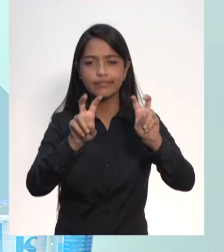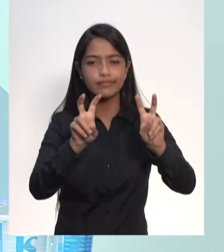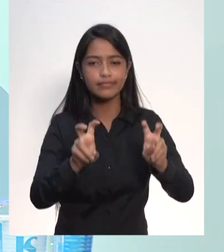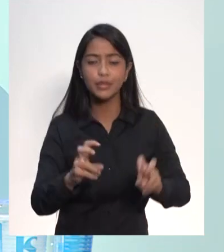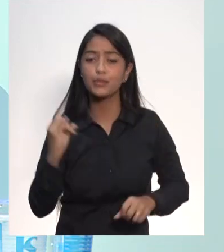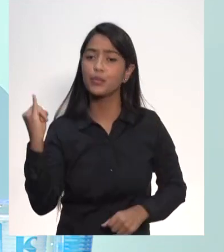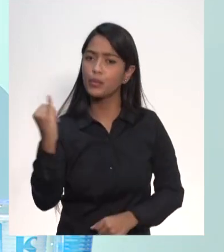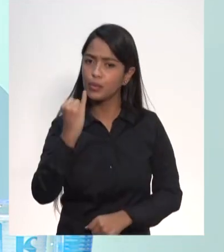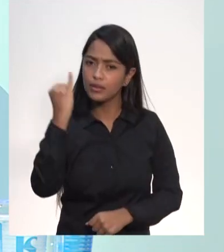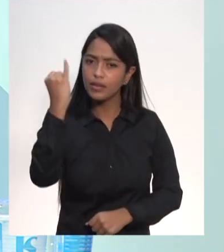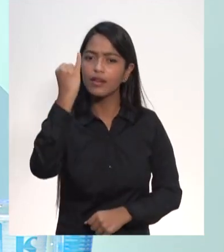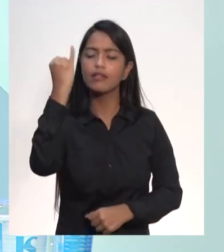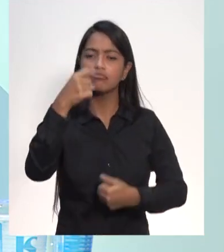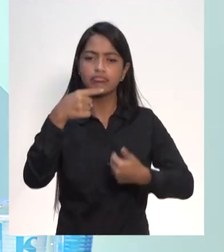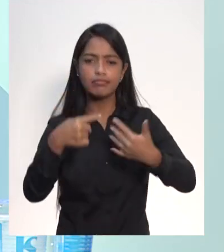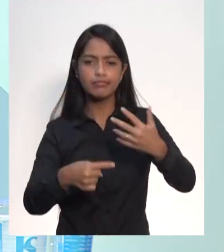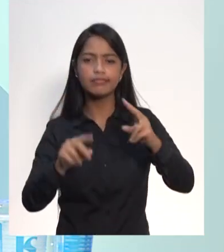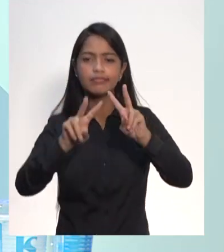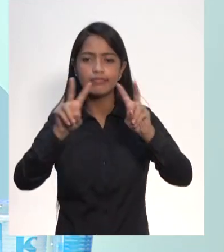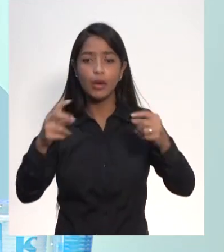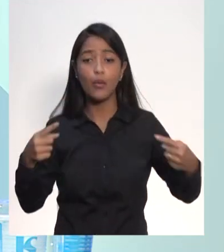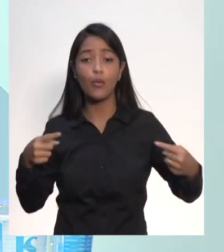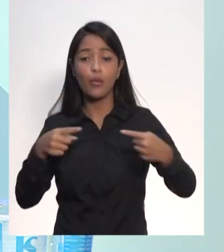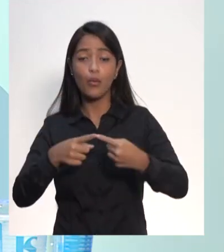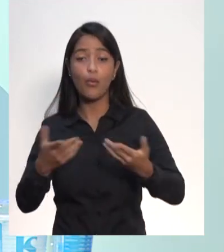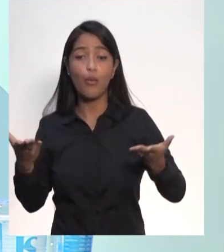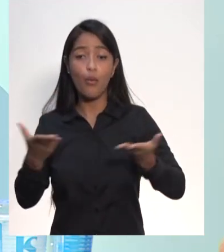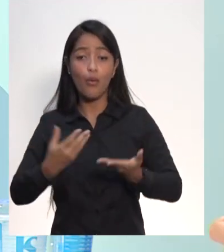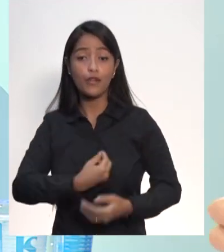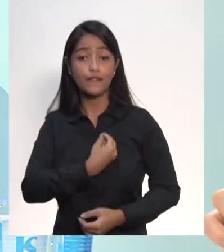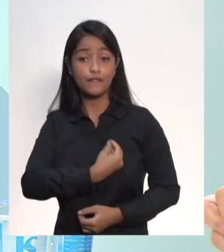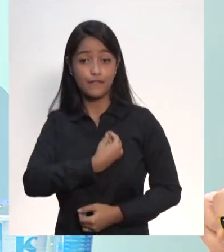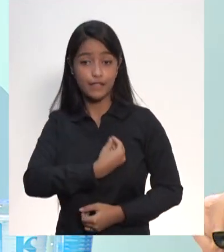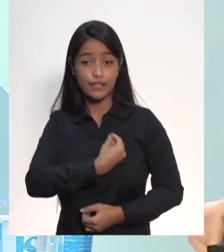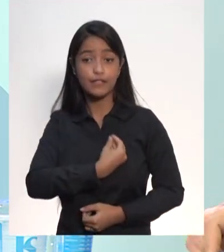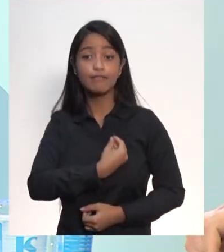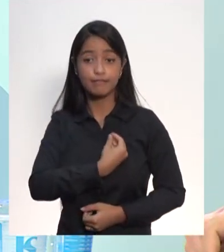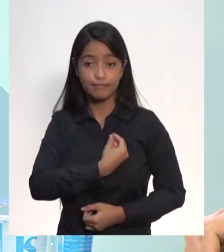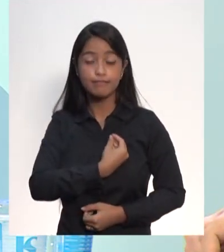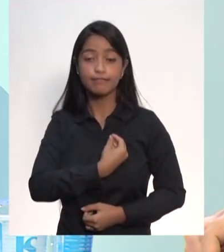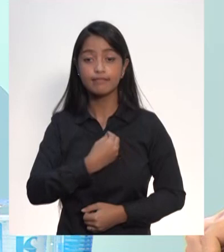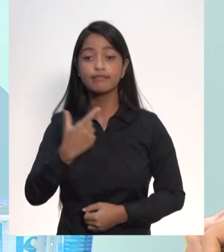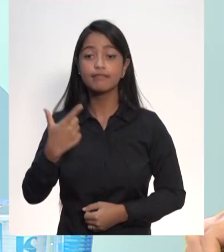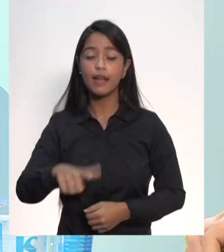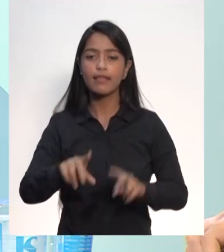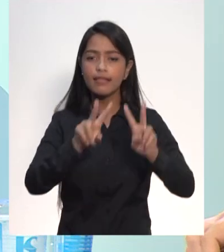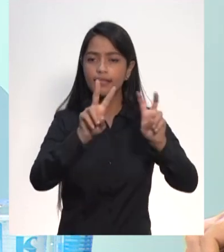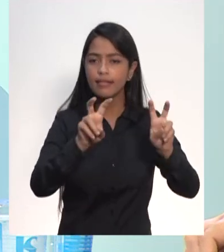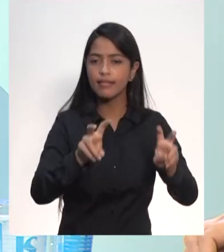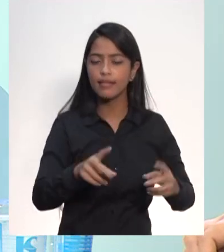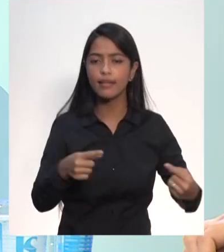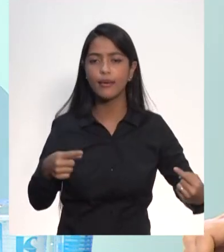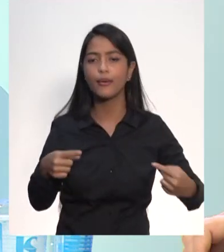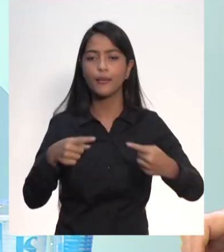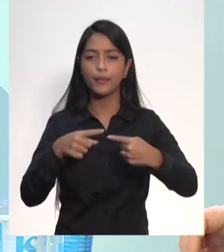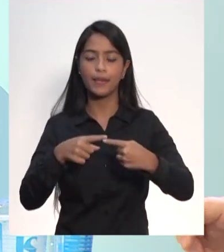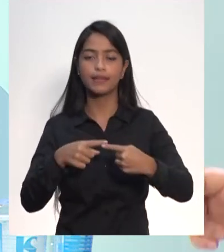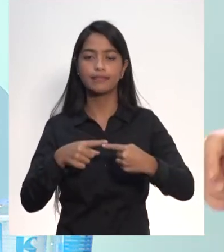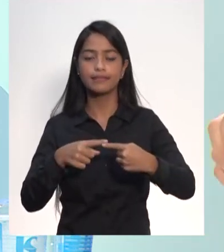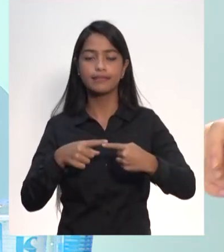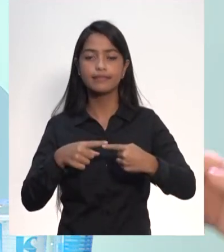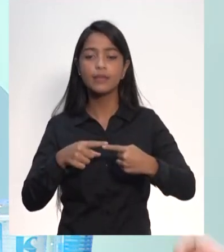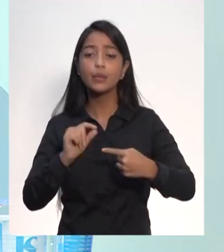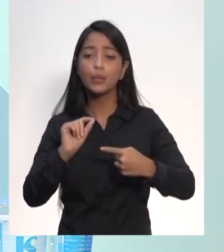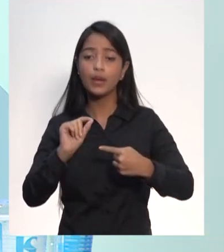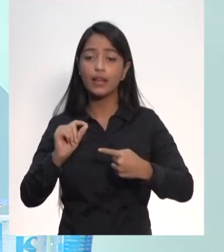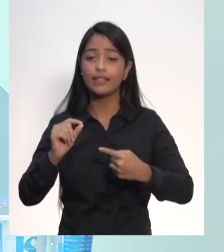importantes, temas relacionados ao momento em que nós estamos vivenciando, temas relacionados à questão do desafio